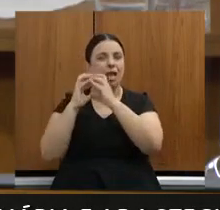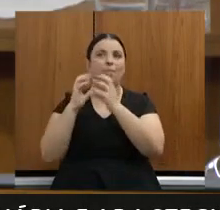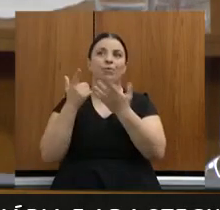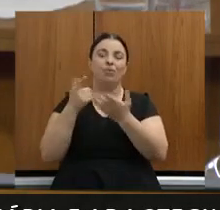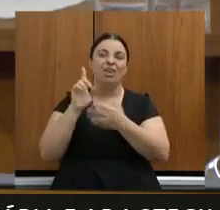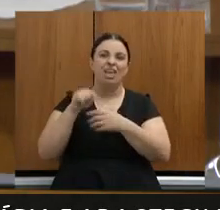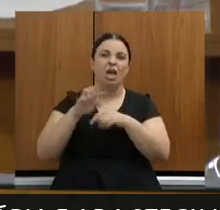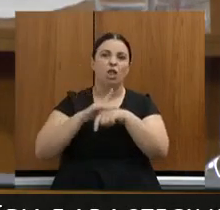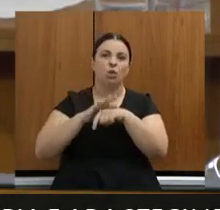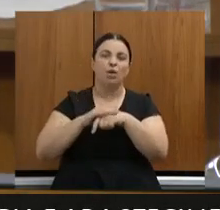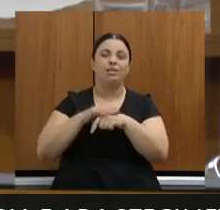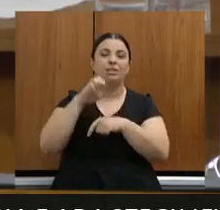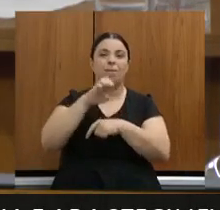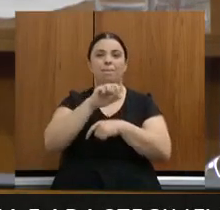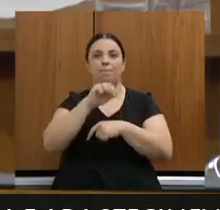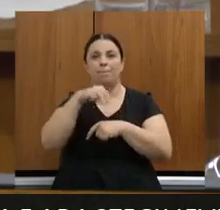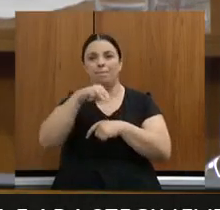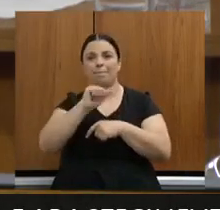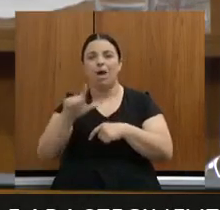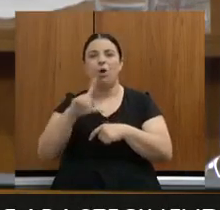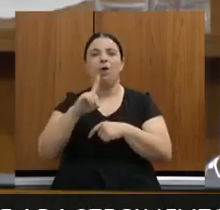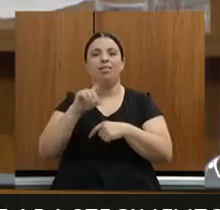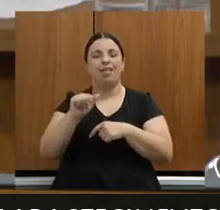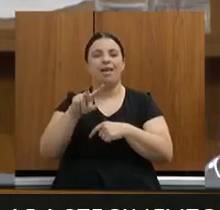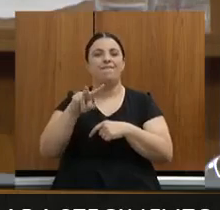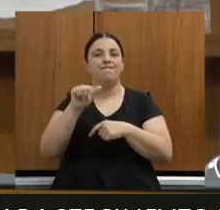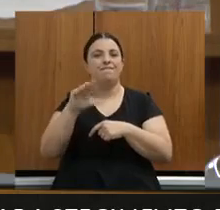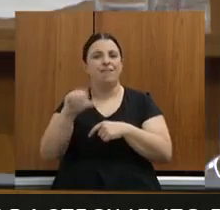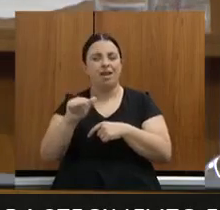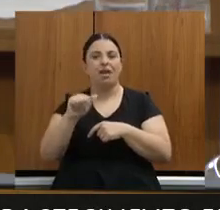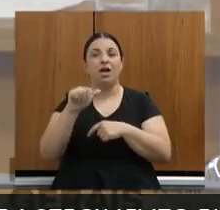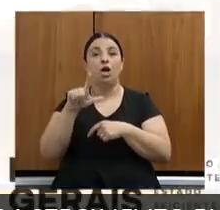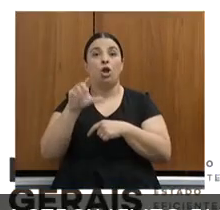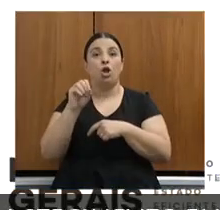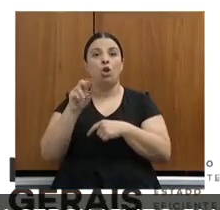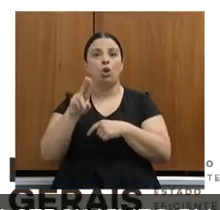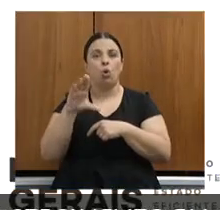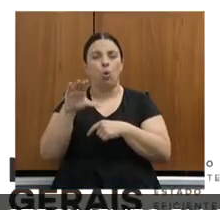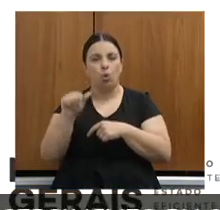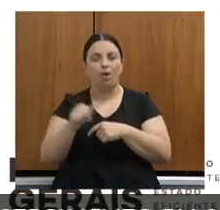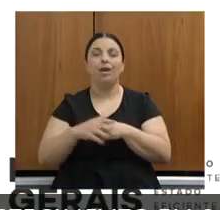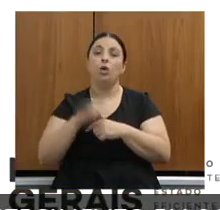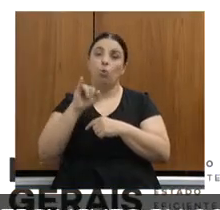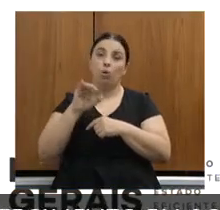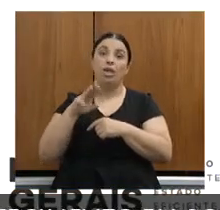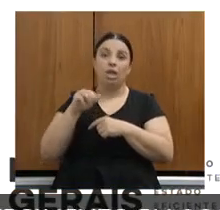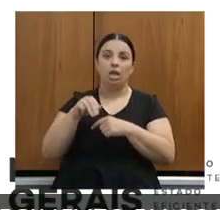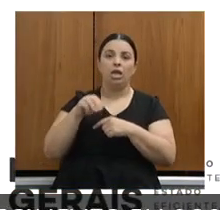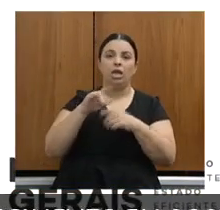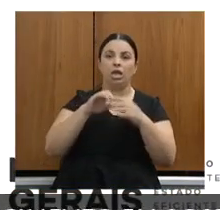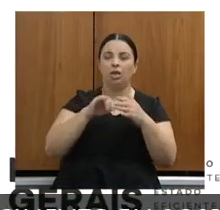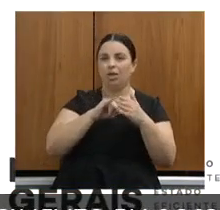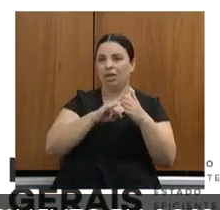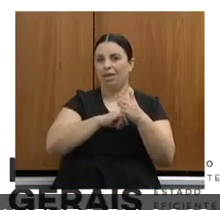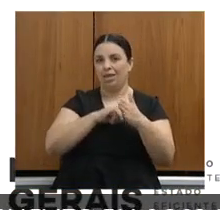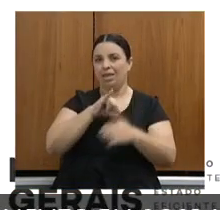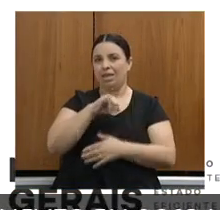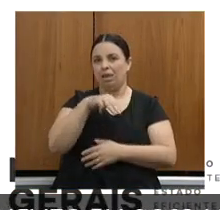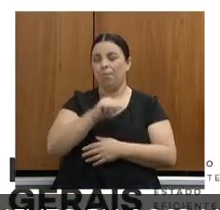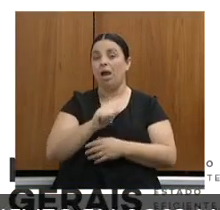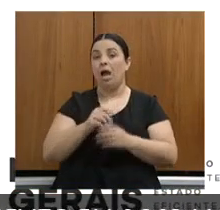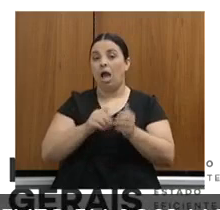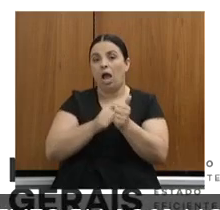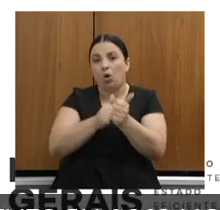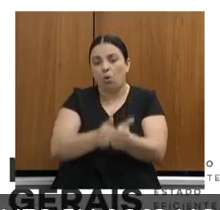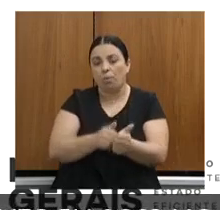vaca louca que que ocorreu na forma atípica aqui no nosso estado e o hino acompanhou os trabalhos juntamente com o ministério